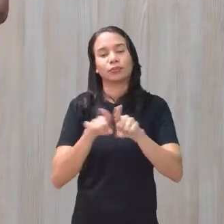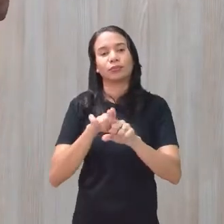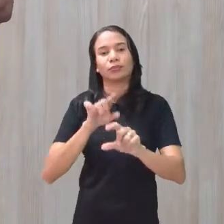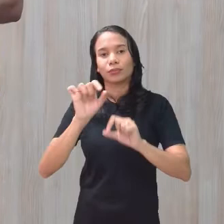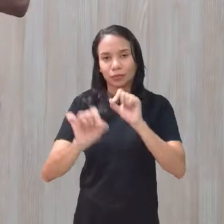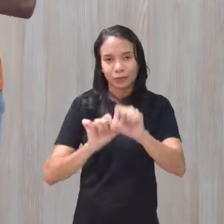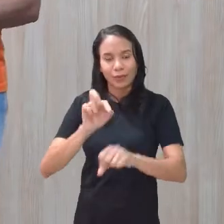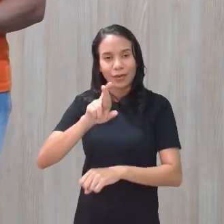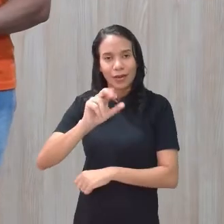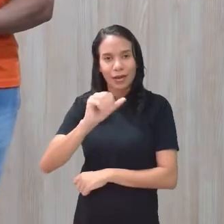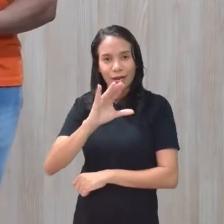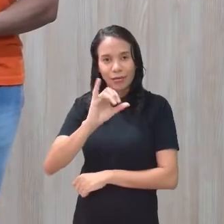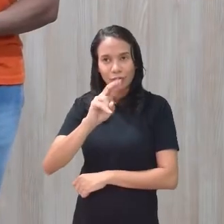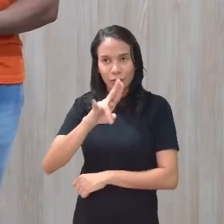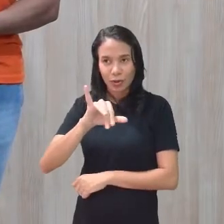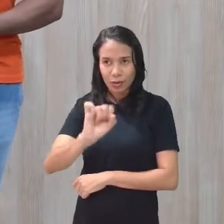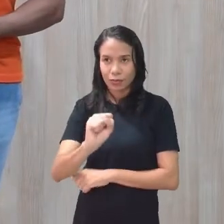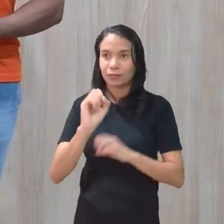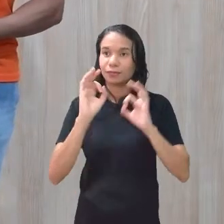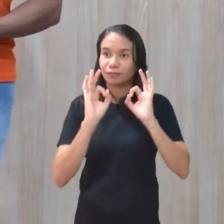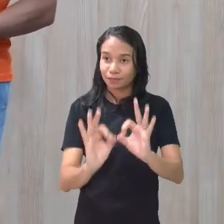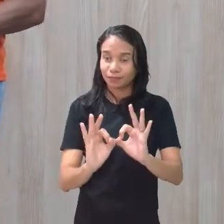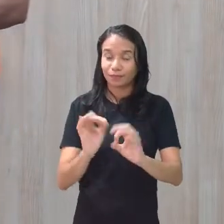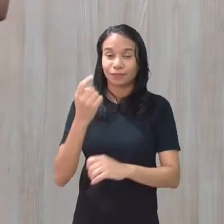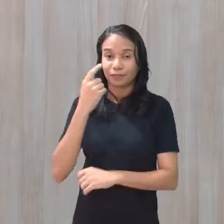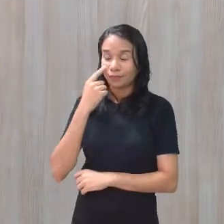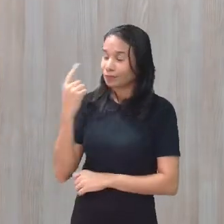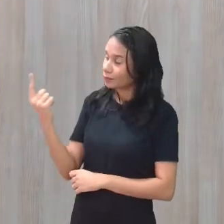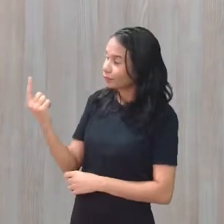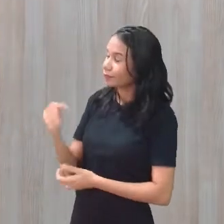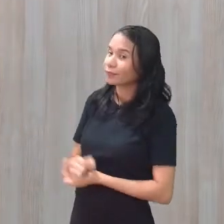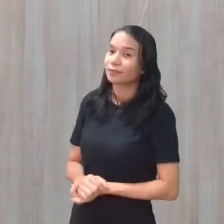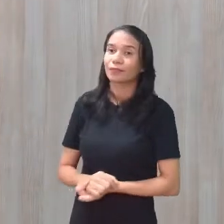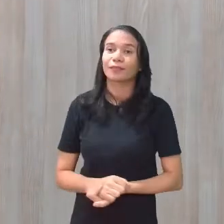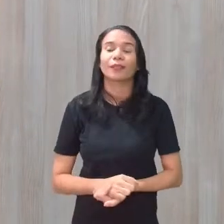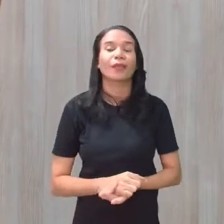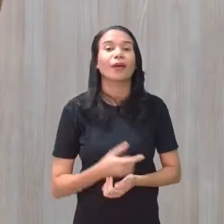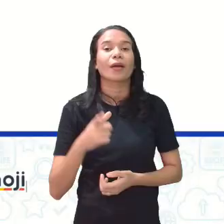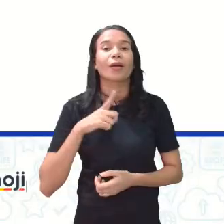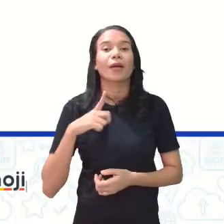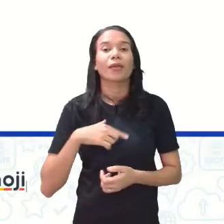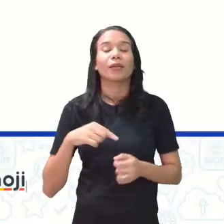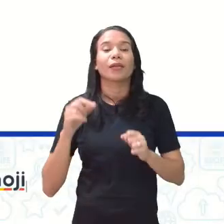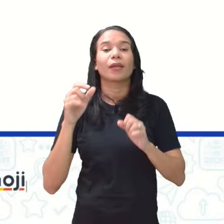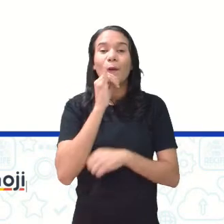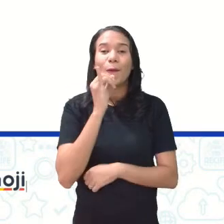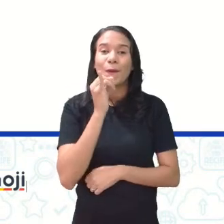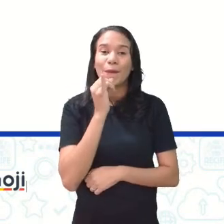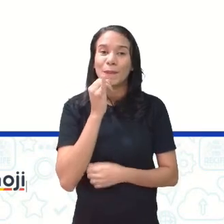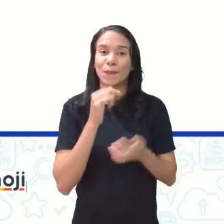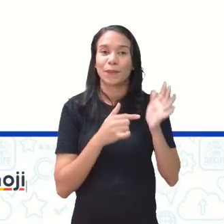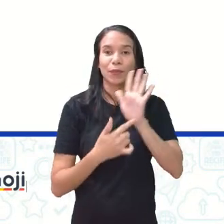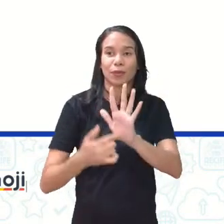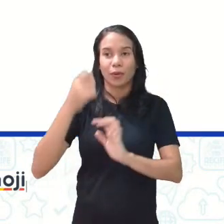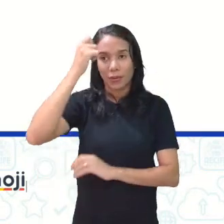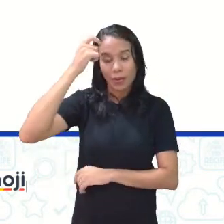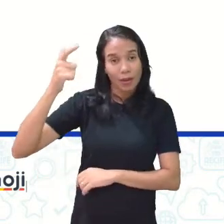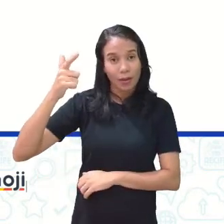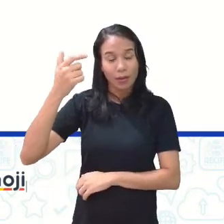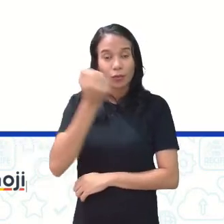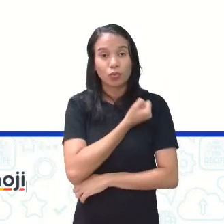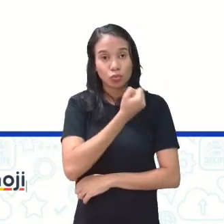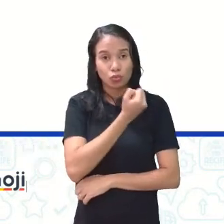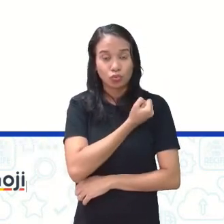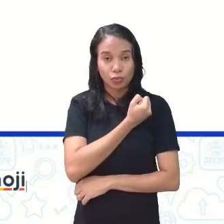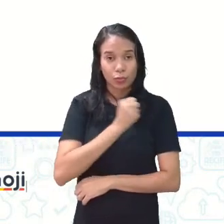quê? Racionais, certo? Então eu tenho aqui, ó, um quadrinho exemplificando toda essa ideia. Eu tenho o